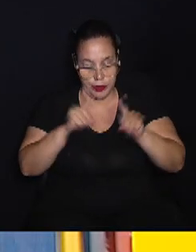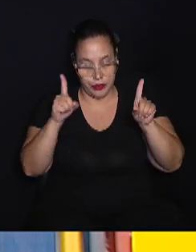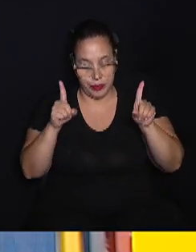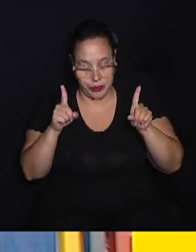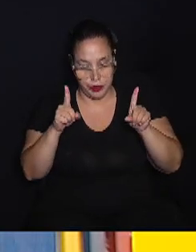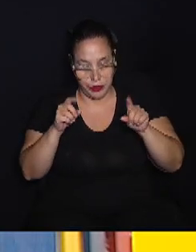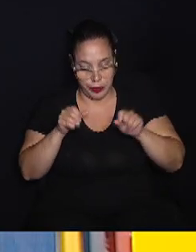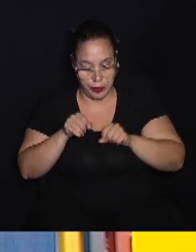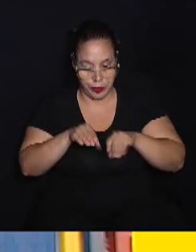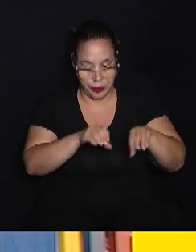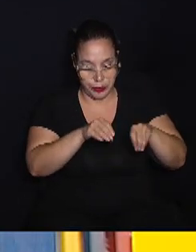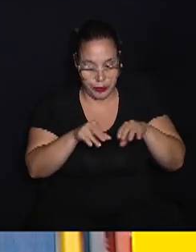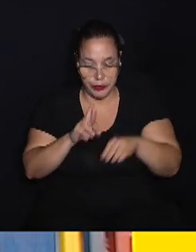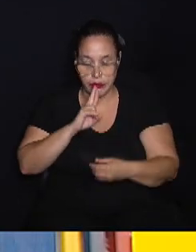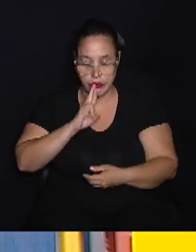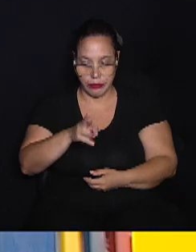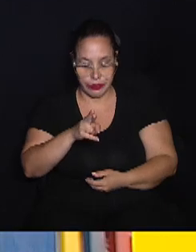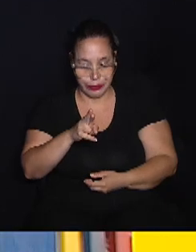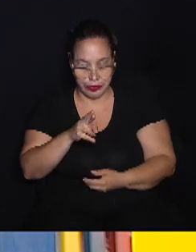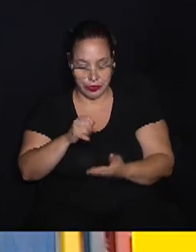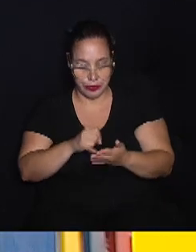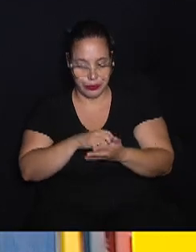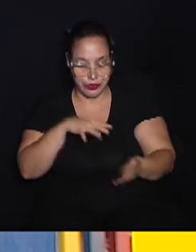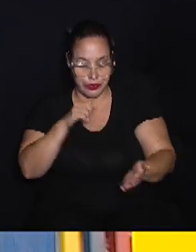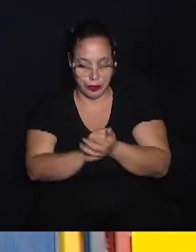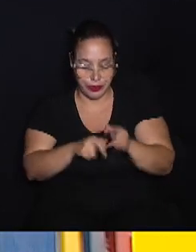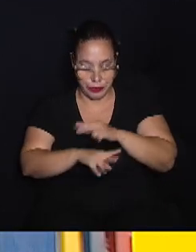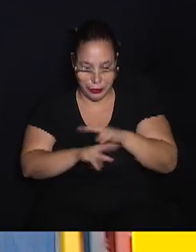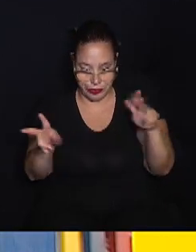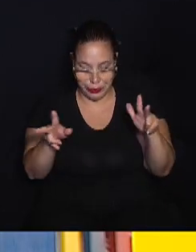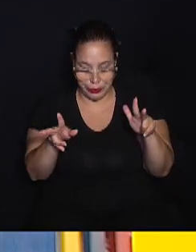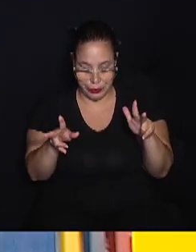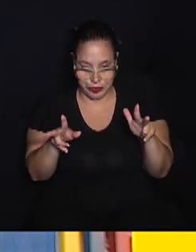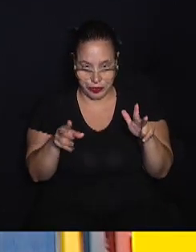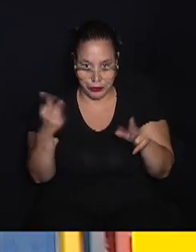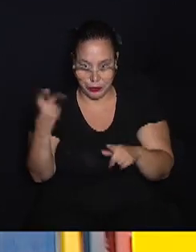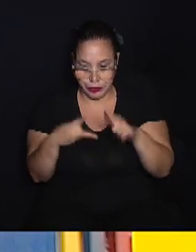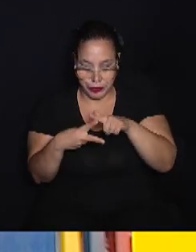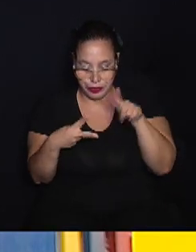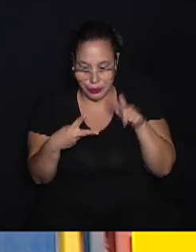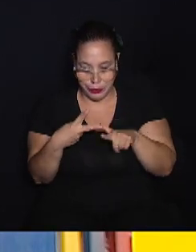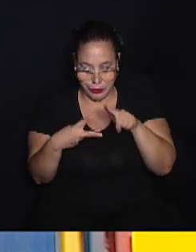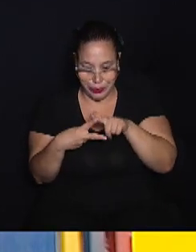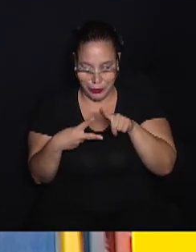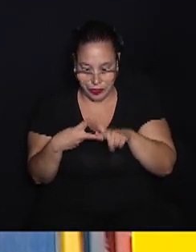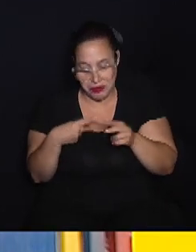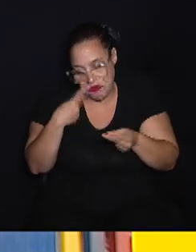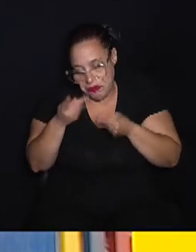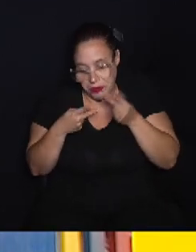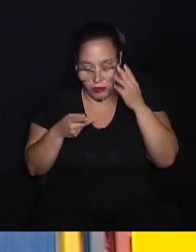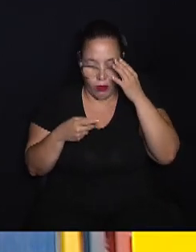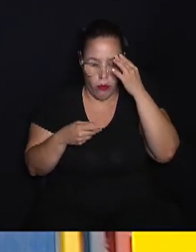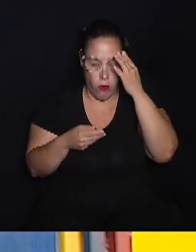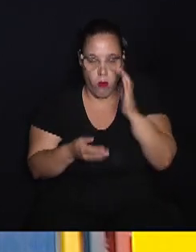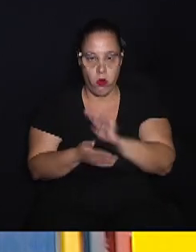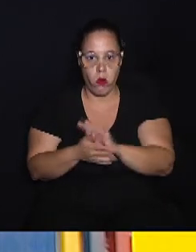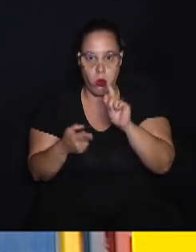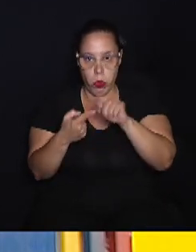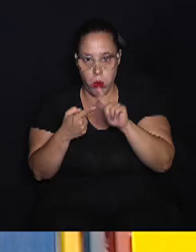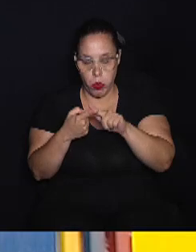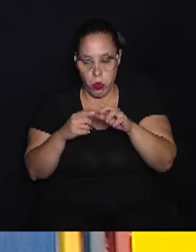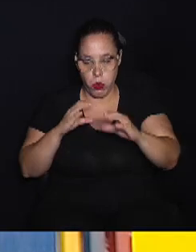do do do resultado do cadastro Inicial ele é diferente para essas dois segmentos aí né vamos dizer assim eh para as escolas